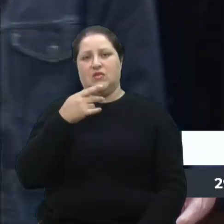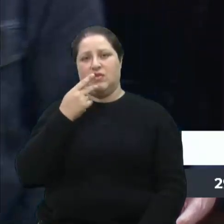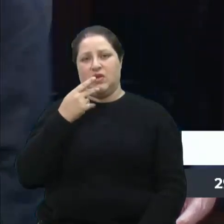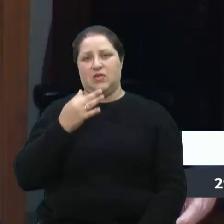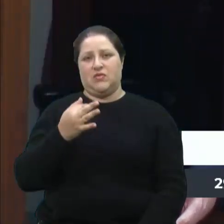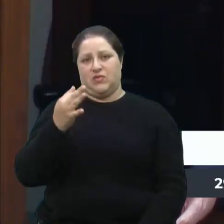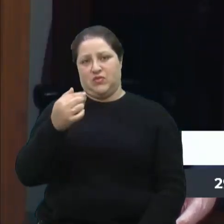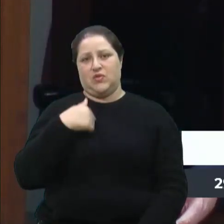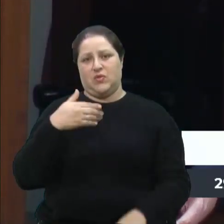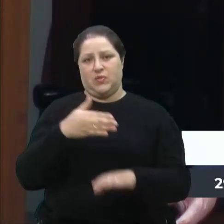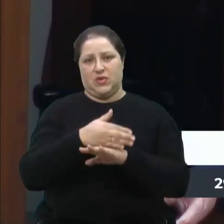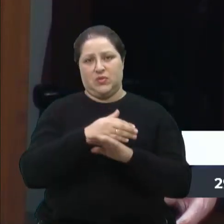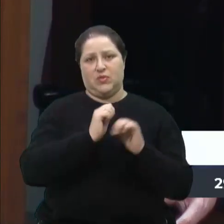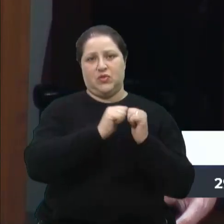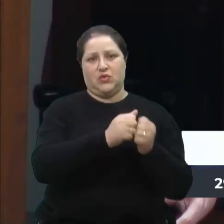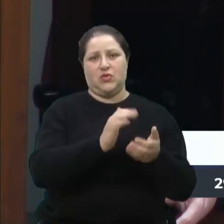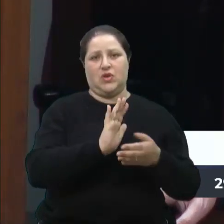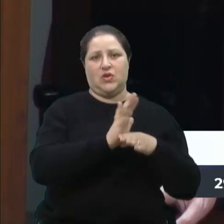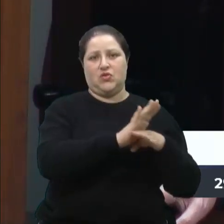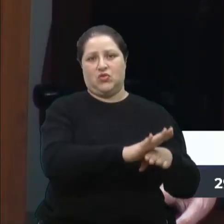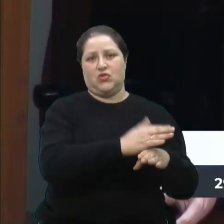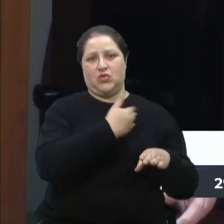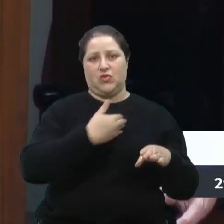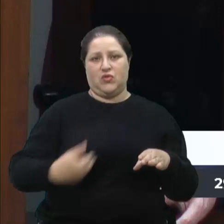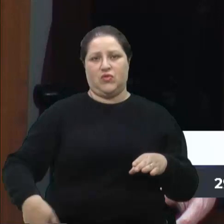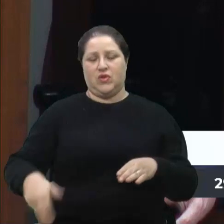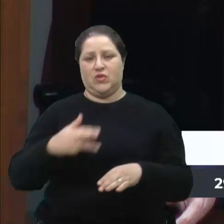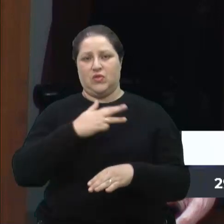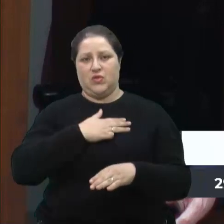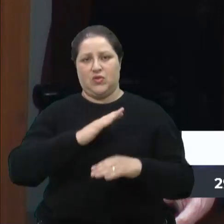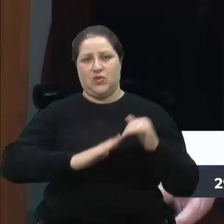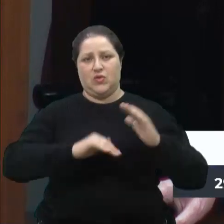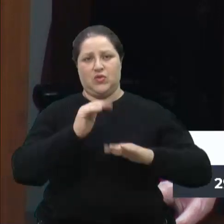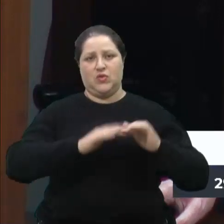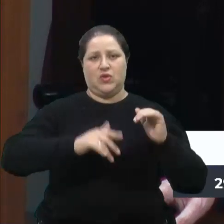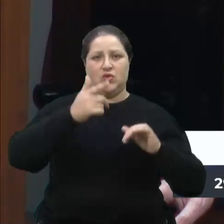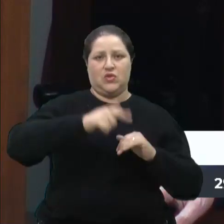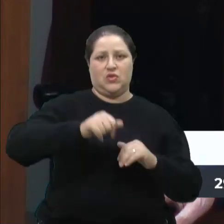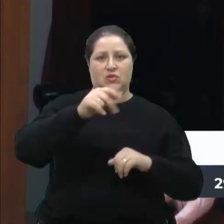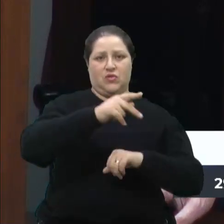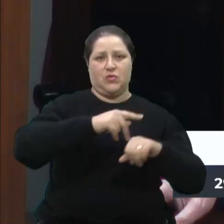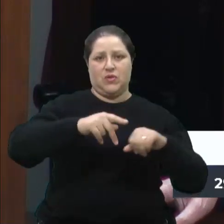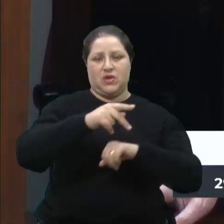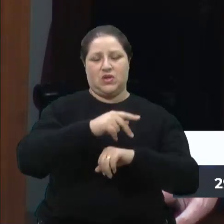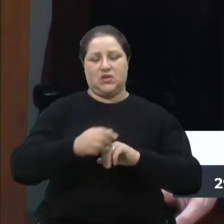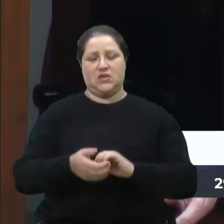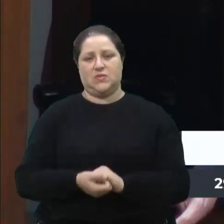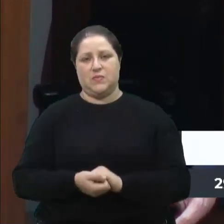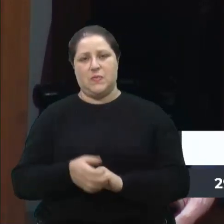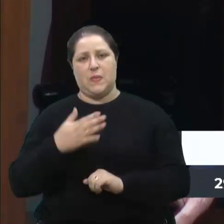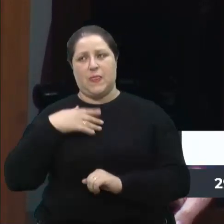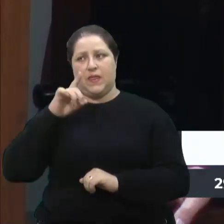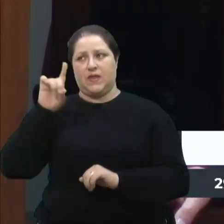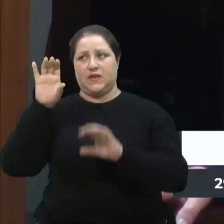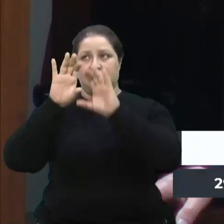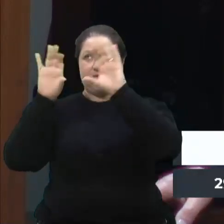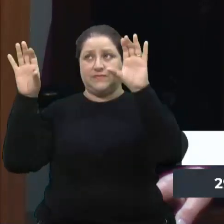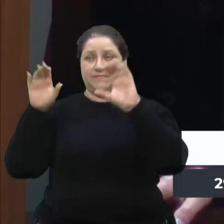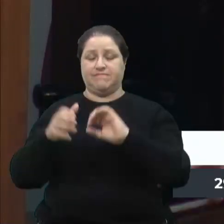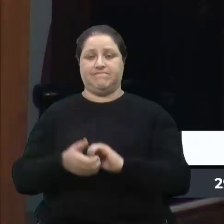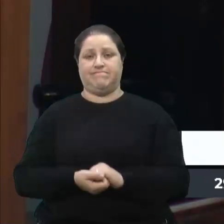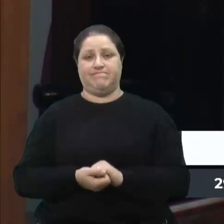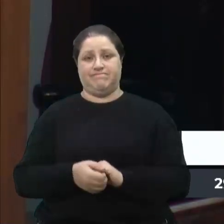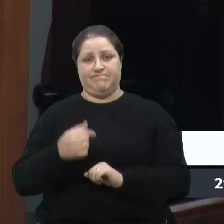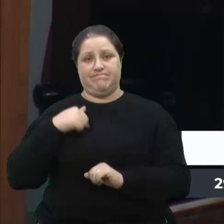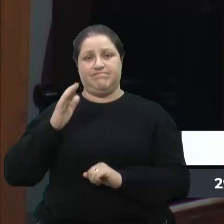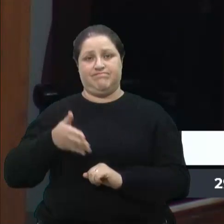de Haddad, ajudando o governo do presidente Lula a reconstruir o país. Meu Deus do céu. Eu